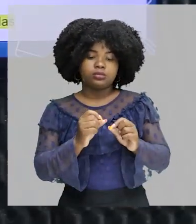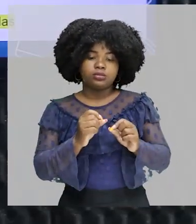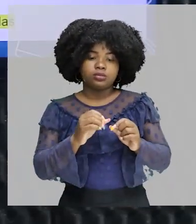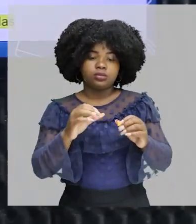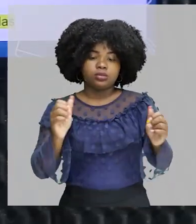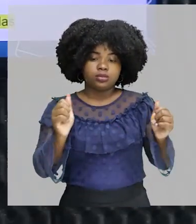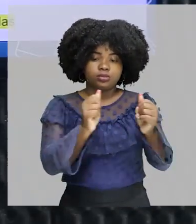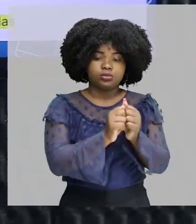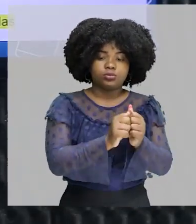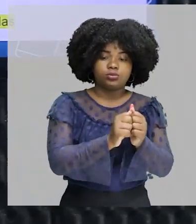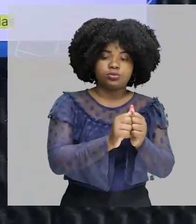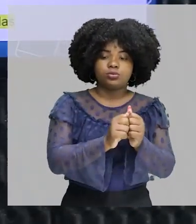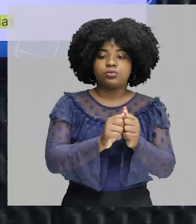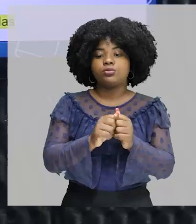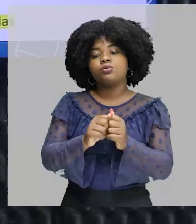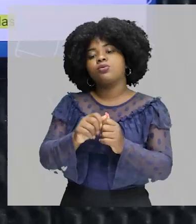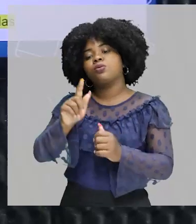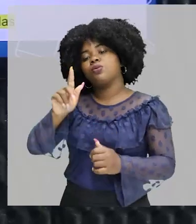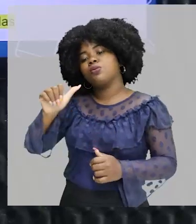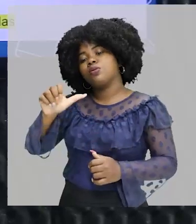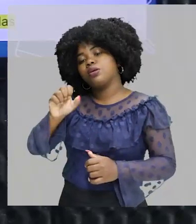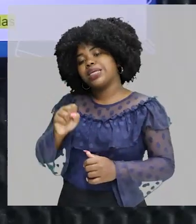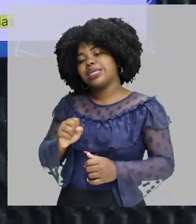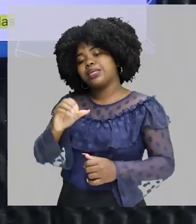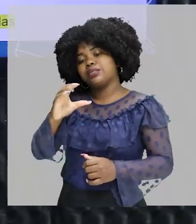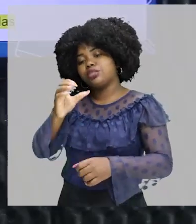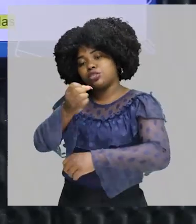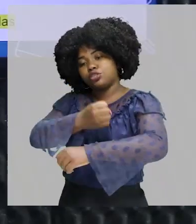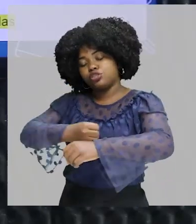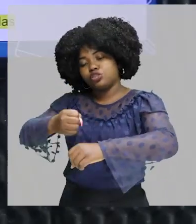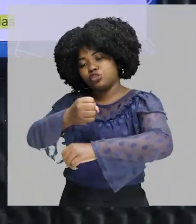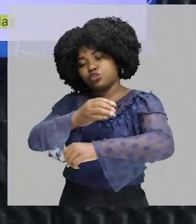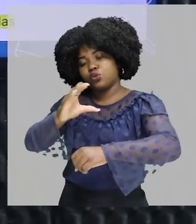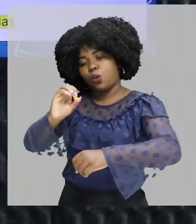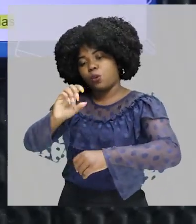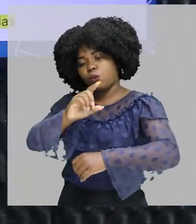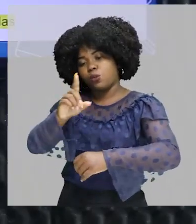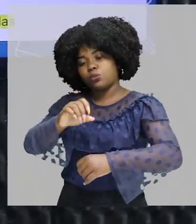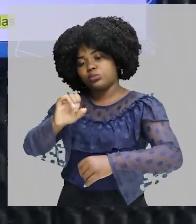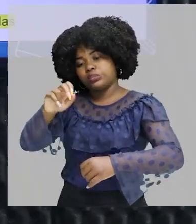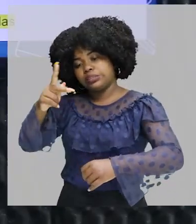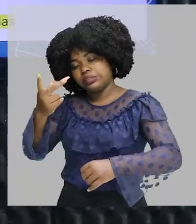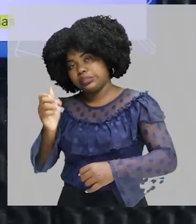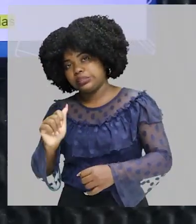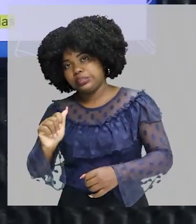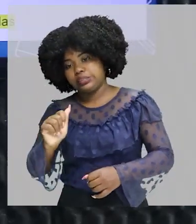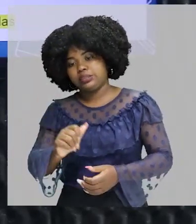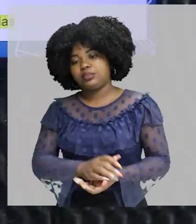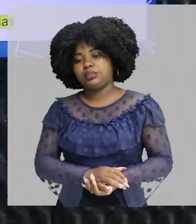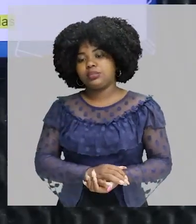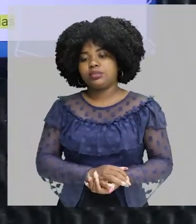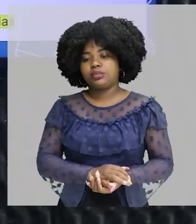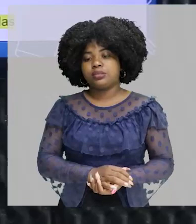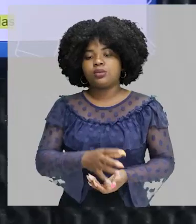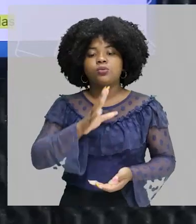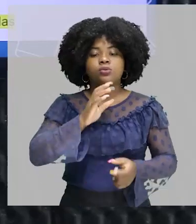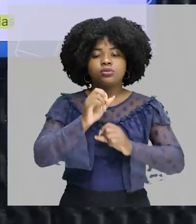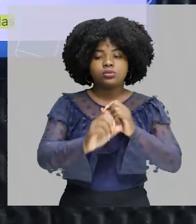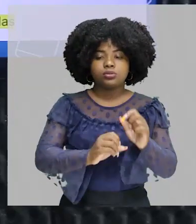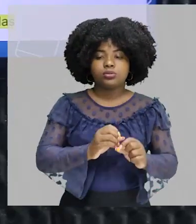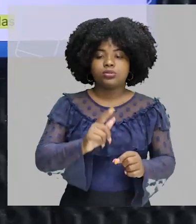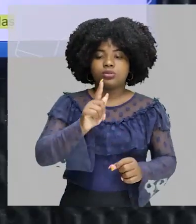né, que até apresenta uma marca com esse mesmo nome. Então, o gás de cozinha, também conhecido como GLP,